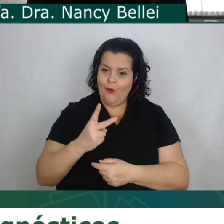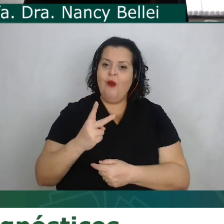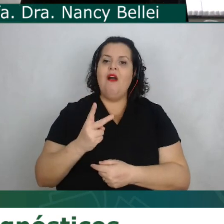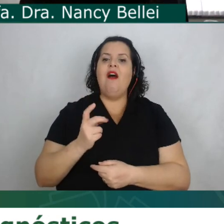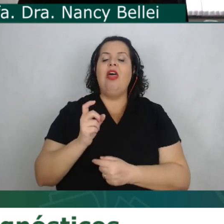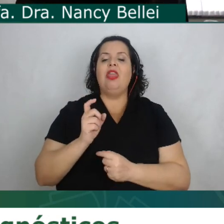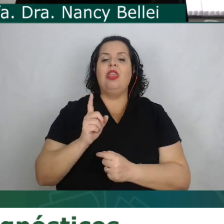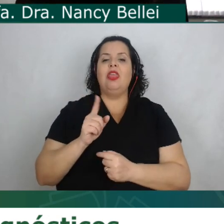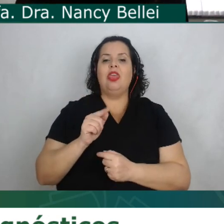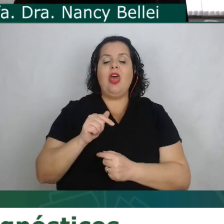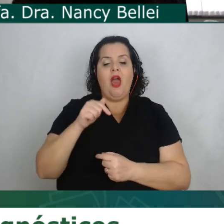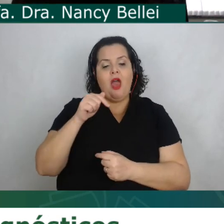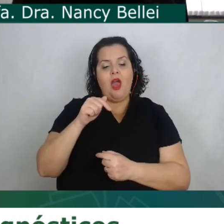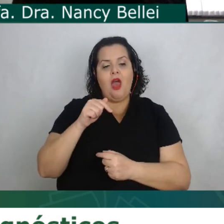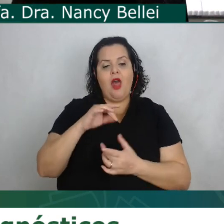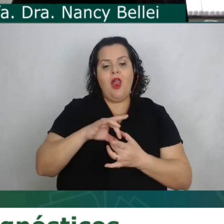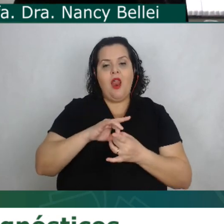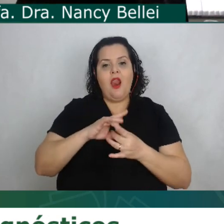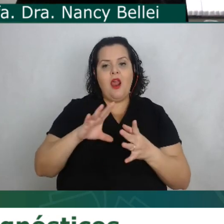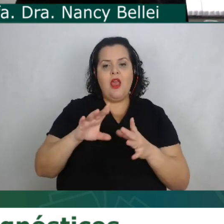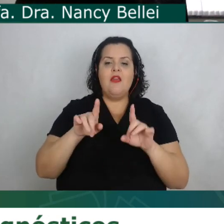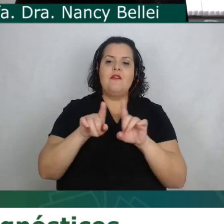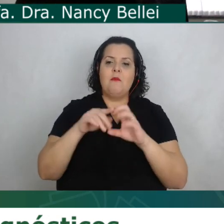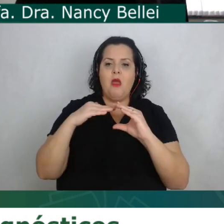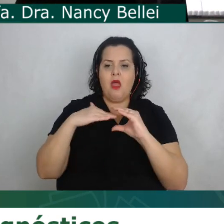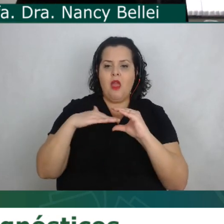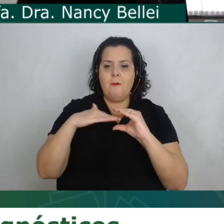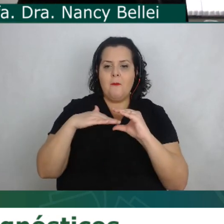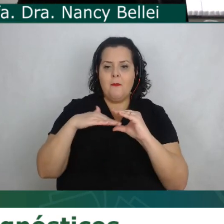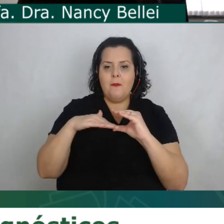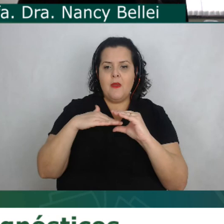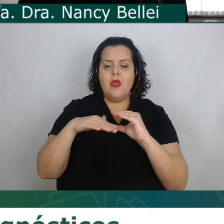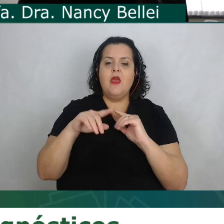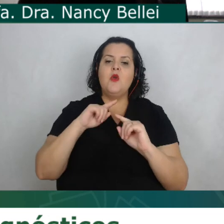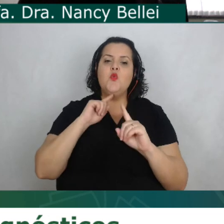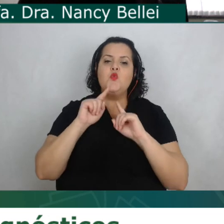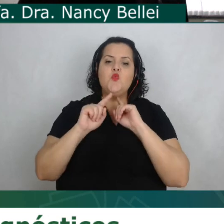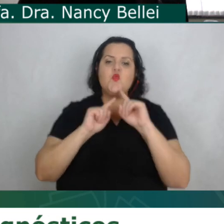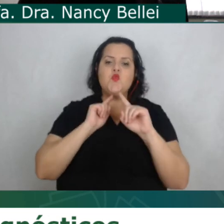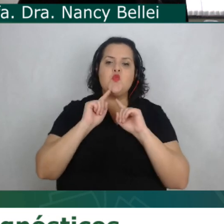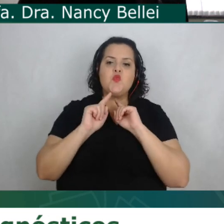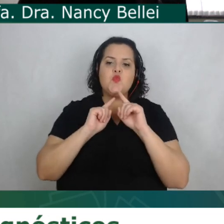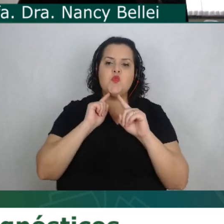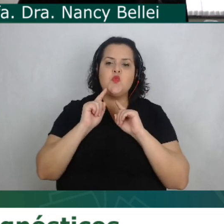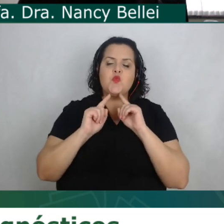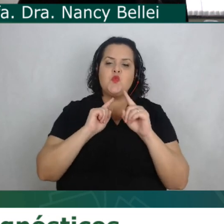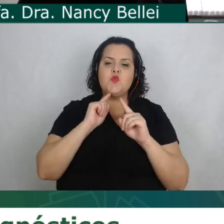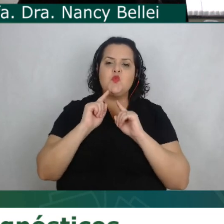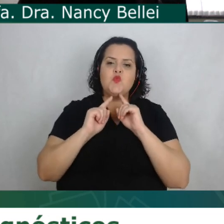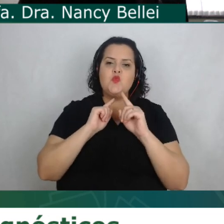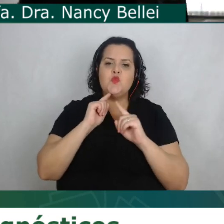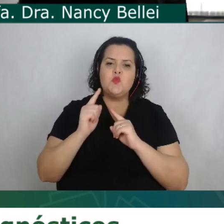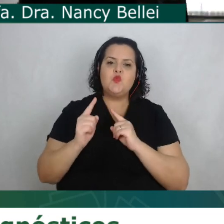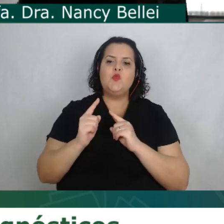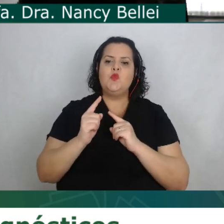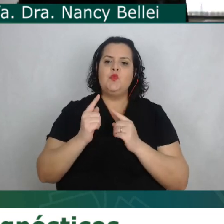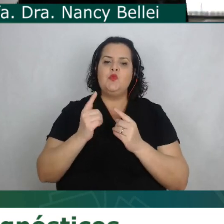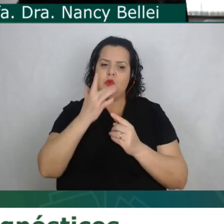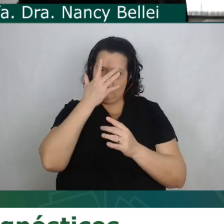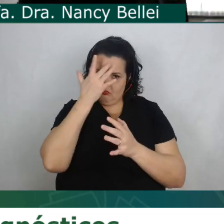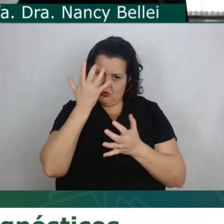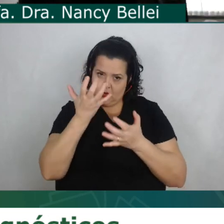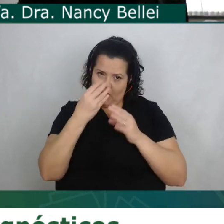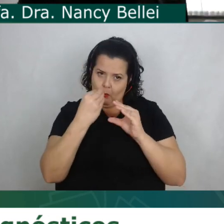na universidade, através dos seus e-mails, para alguma pergunta adicional que as pessoas queiram enviar. A gente